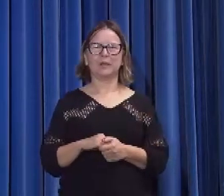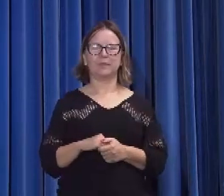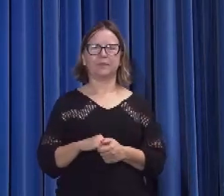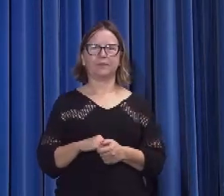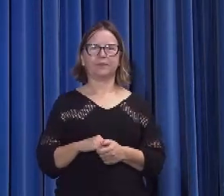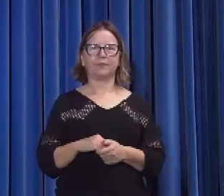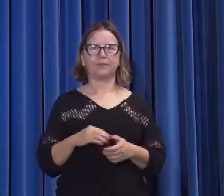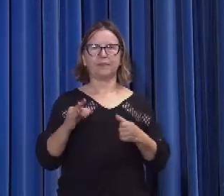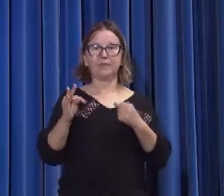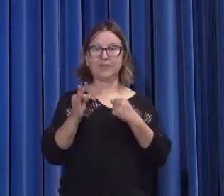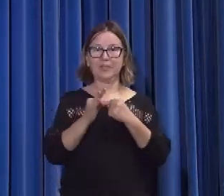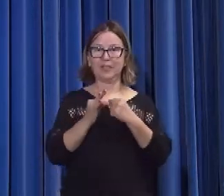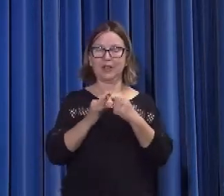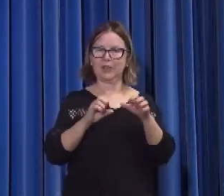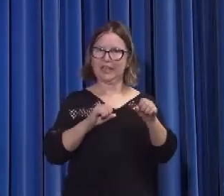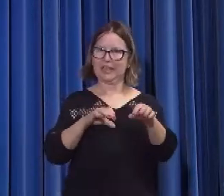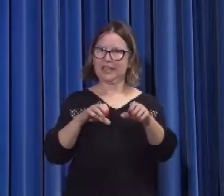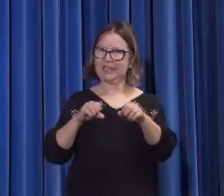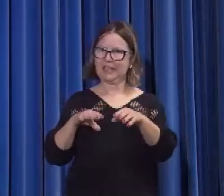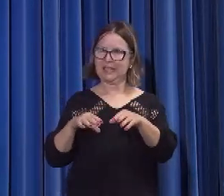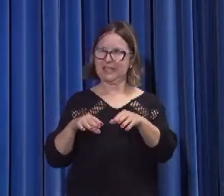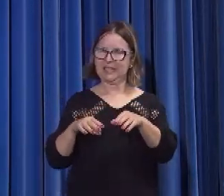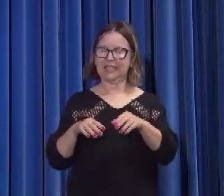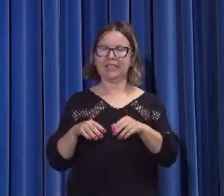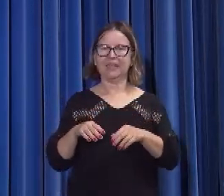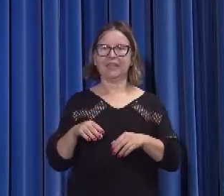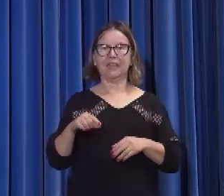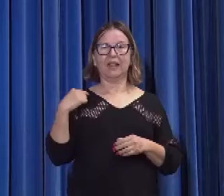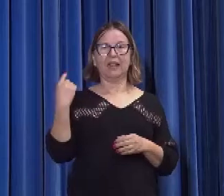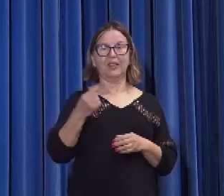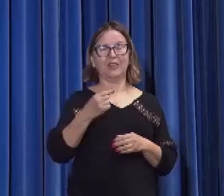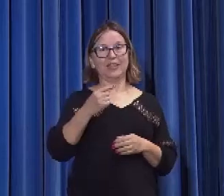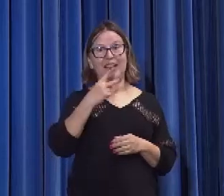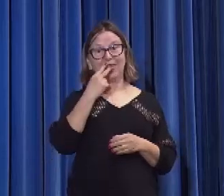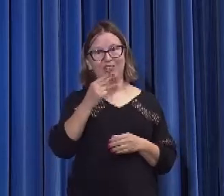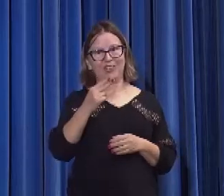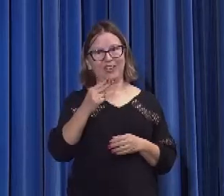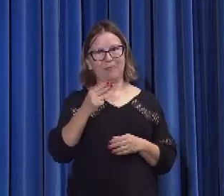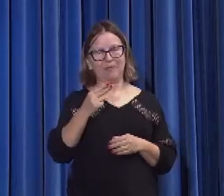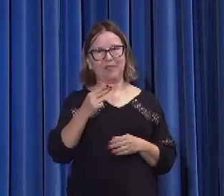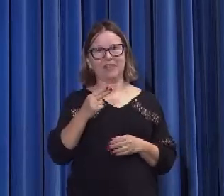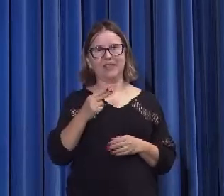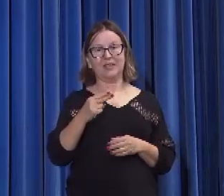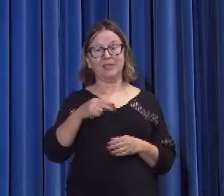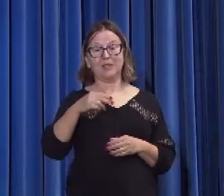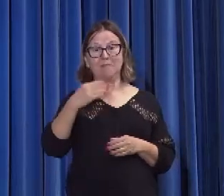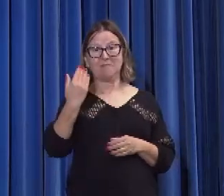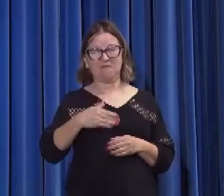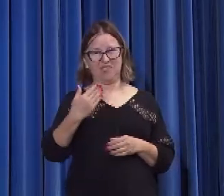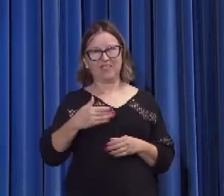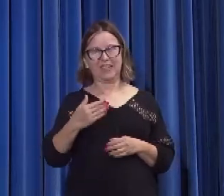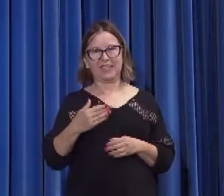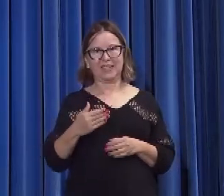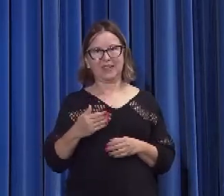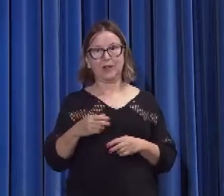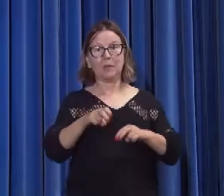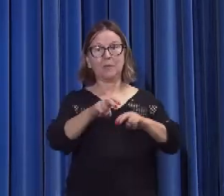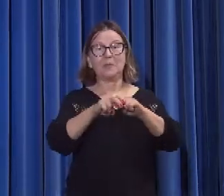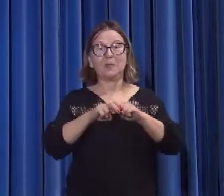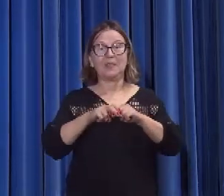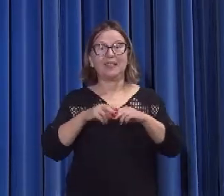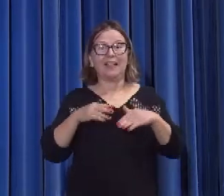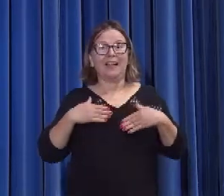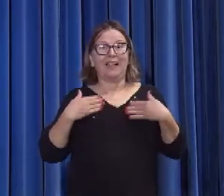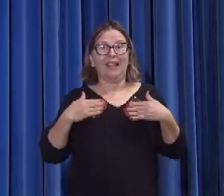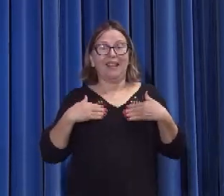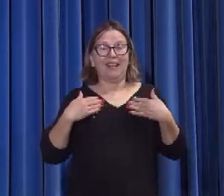Tiago nos instrui a considerar as provações como motivo de grande alegria por conta do caráter que elas produzem na